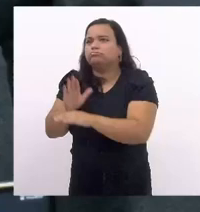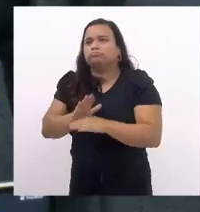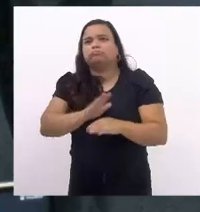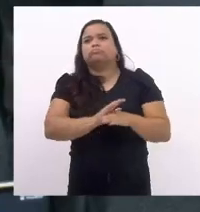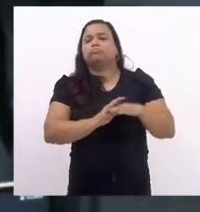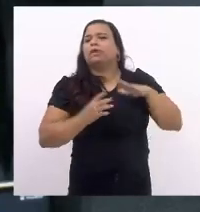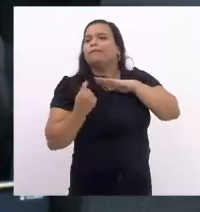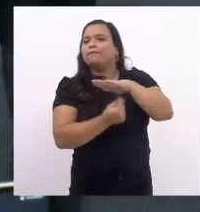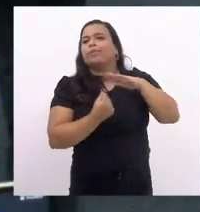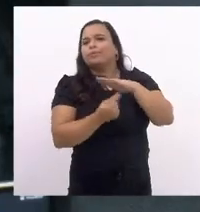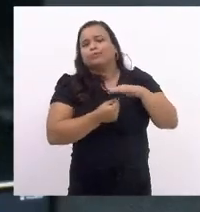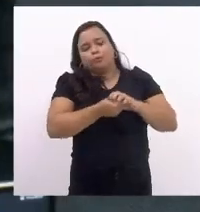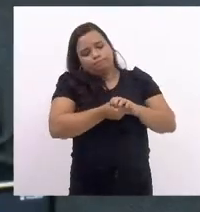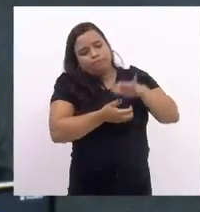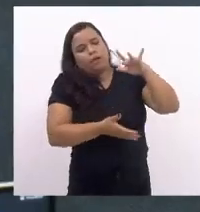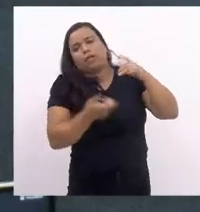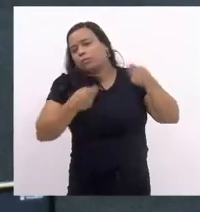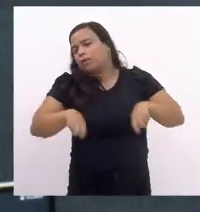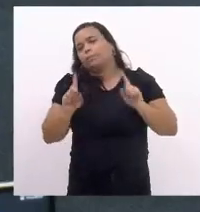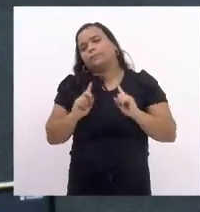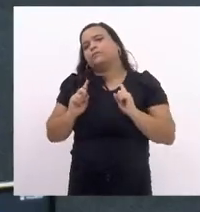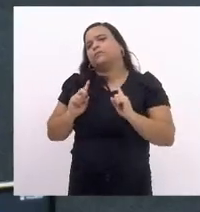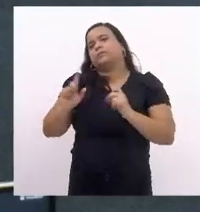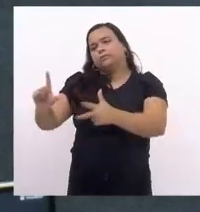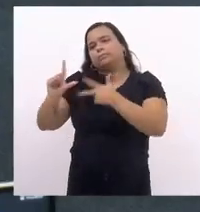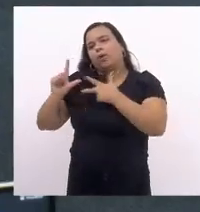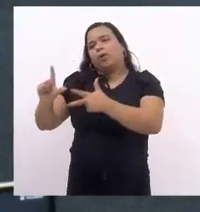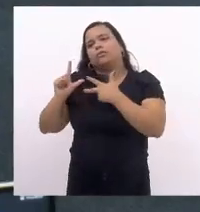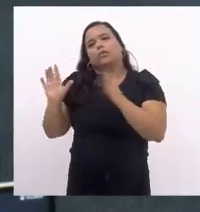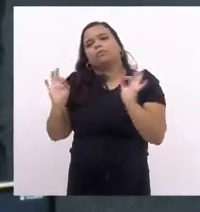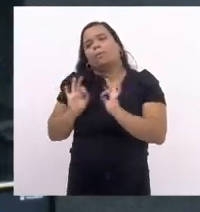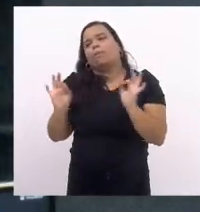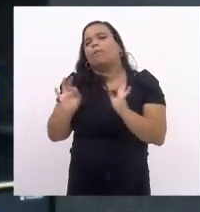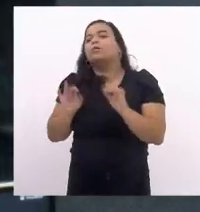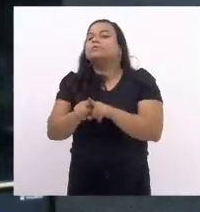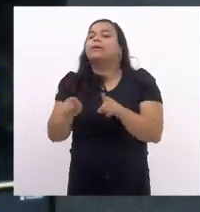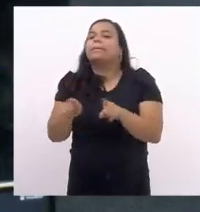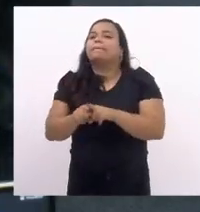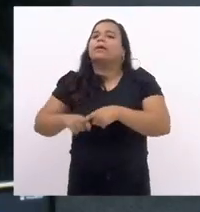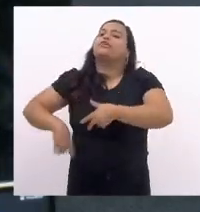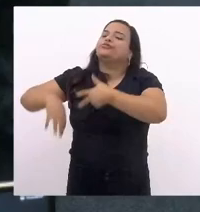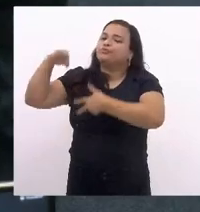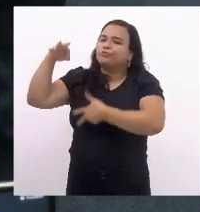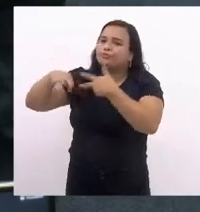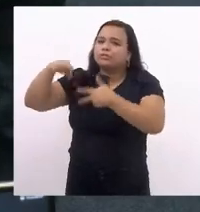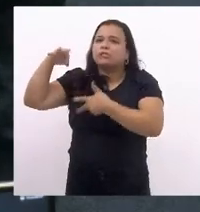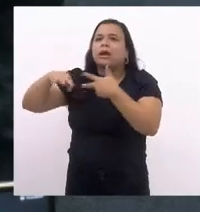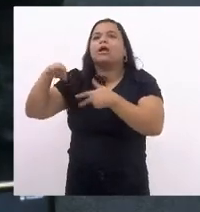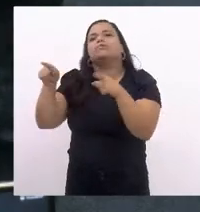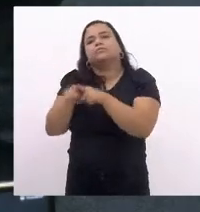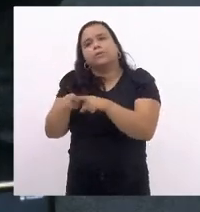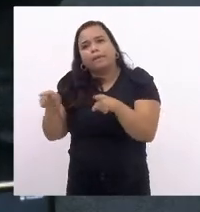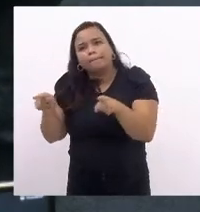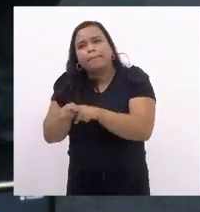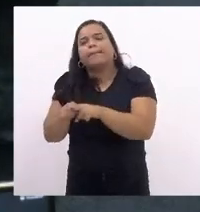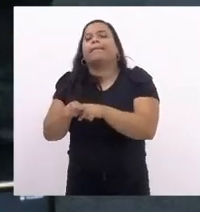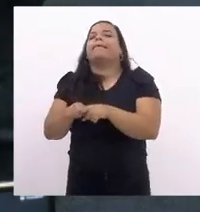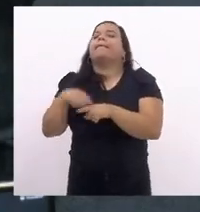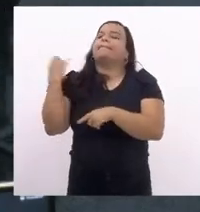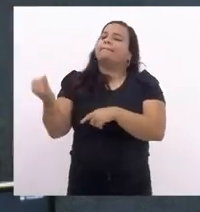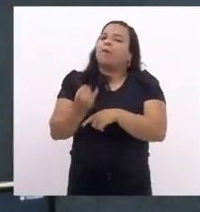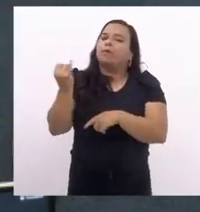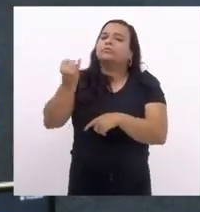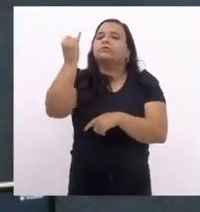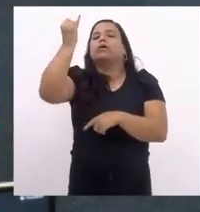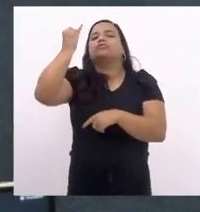que não tem que ser acumulado pelo Poder Legislativo, nem por qualquer poder, judiciário igualmente, tem que seja transferido para atender